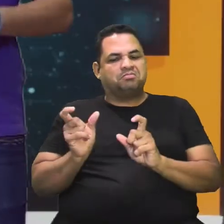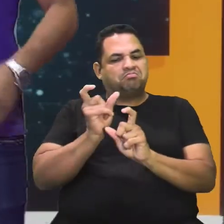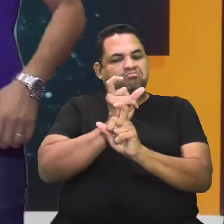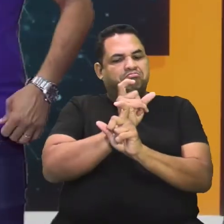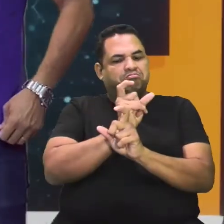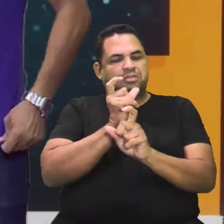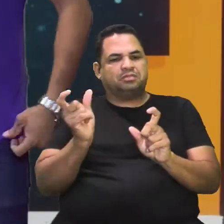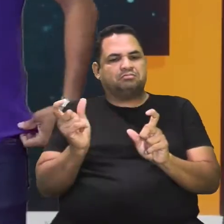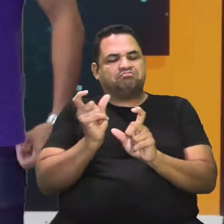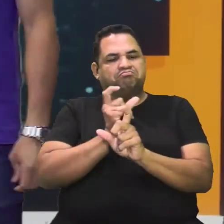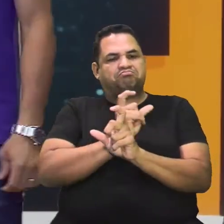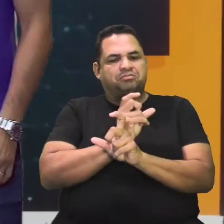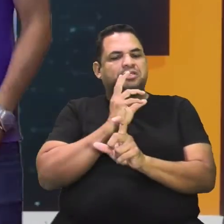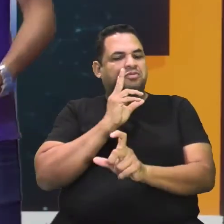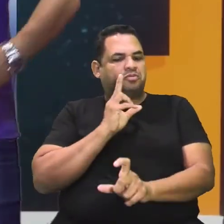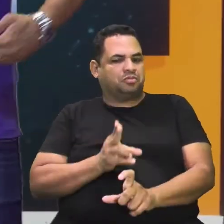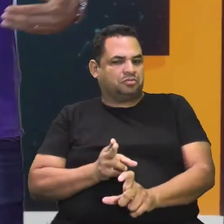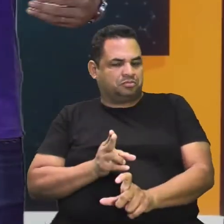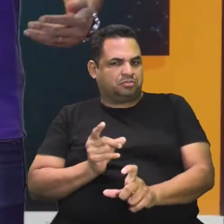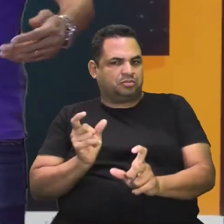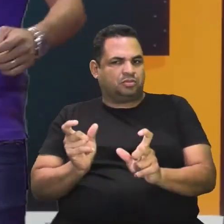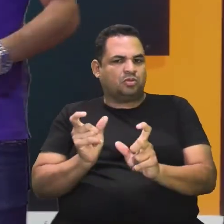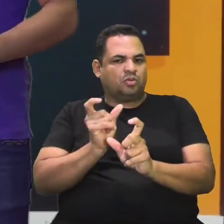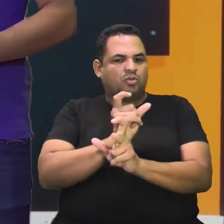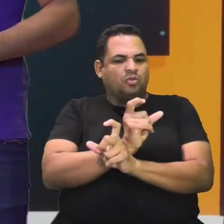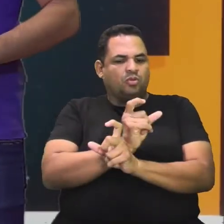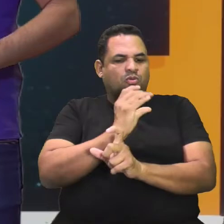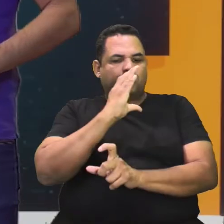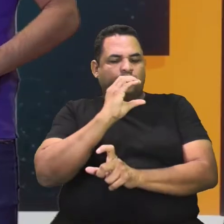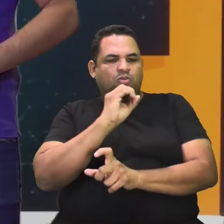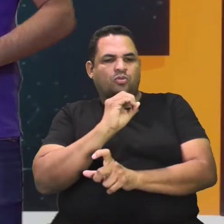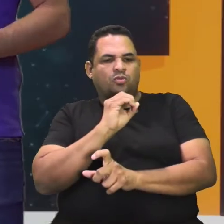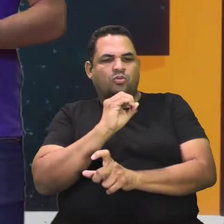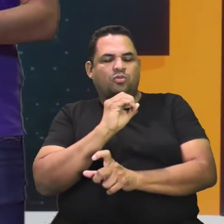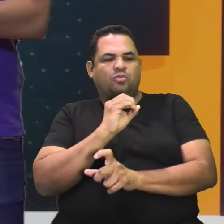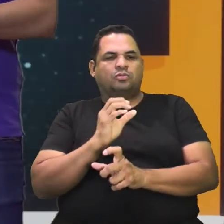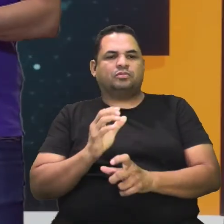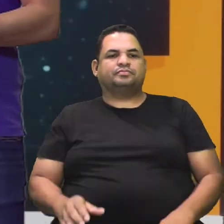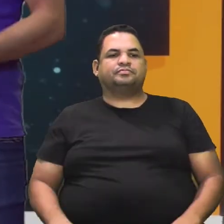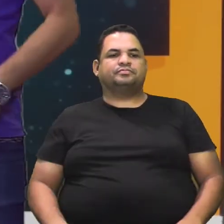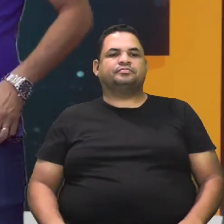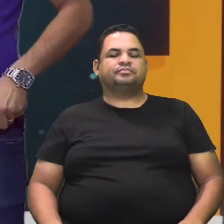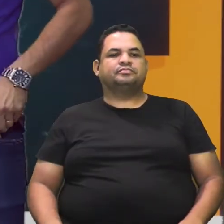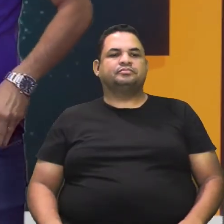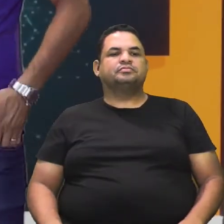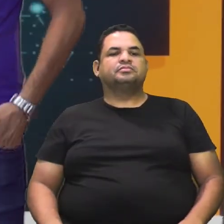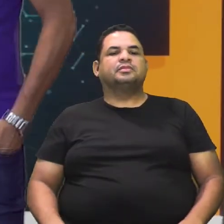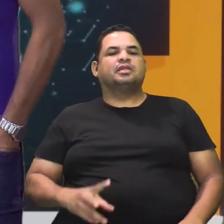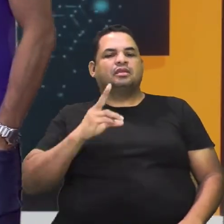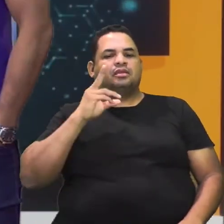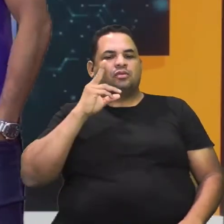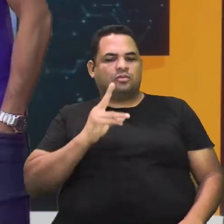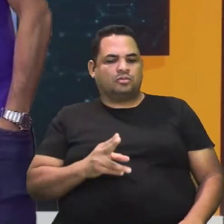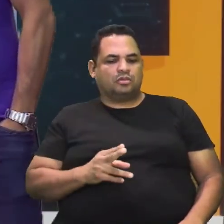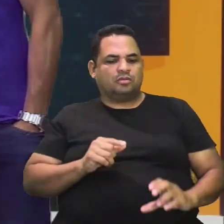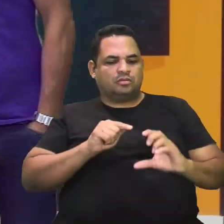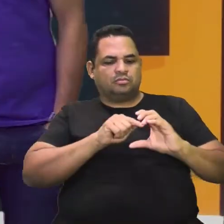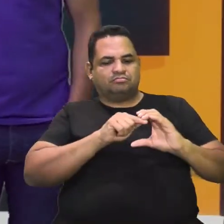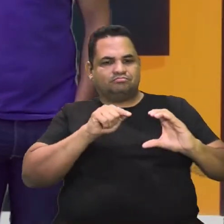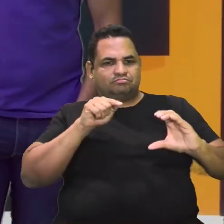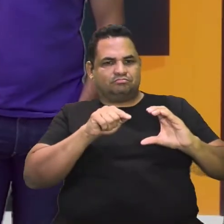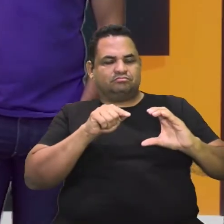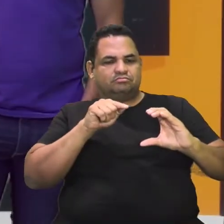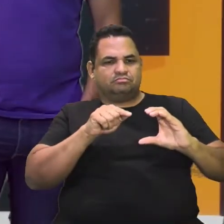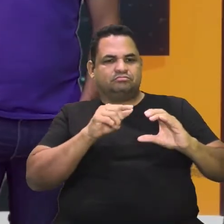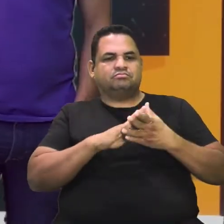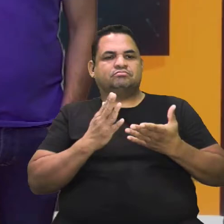né? Ele quer dizer mesmo, né? Mesmo, colinear. A concêntrica? Mesmo centro. Mesmo centro. Mesmo